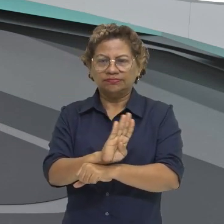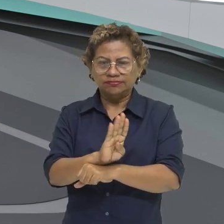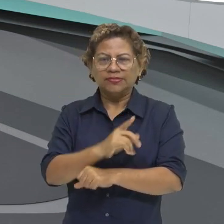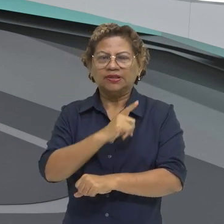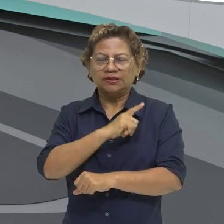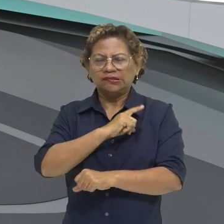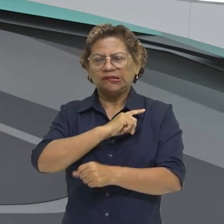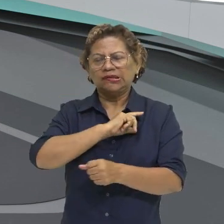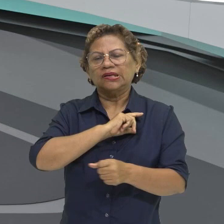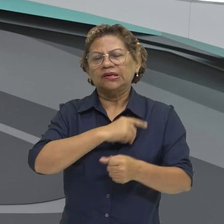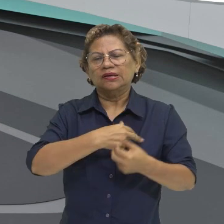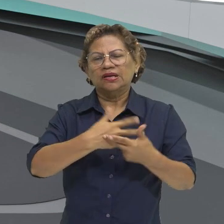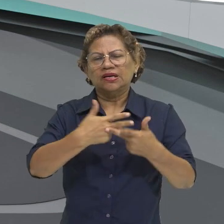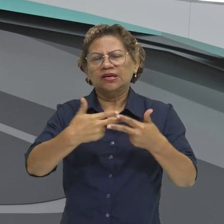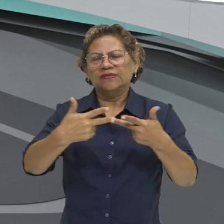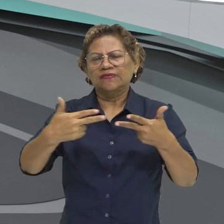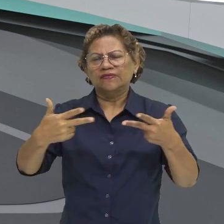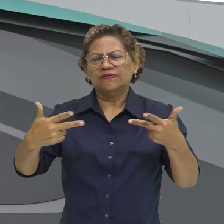Elementos